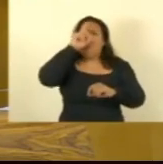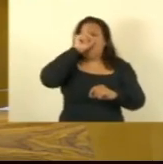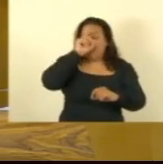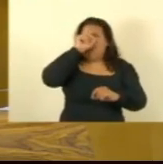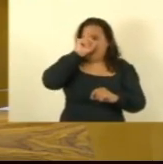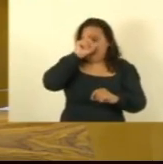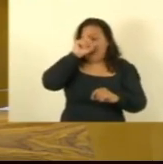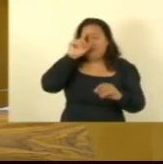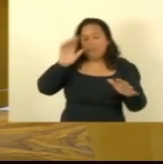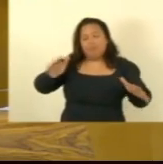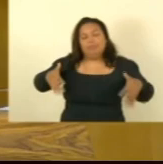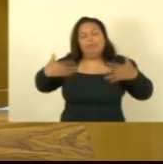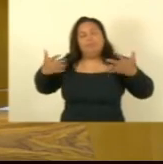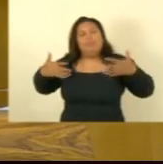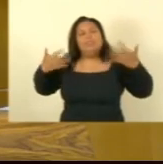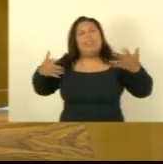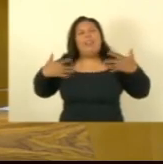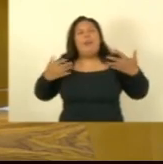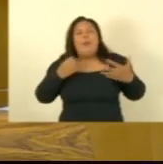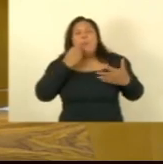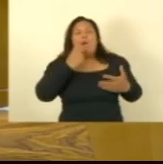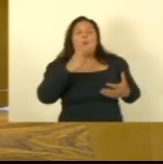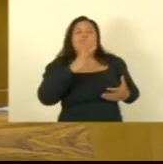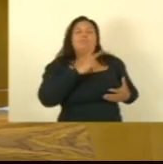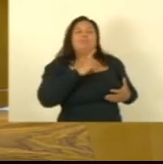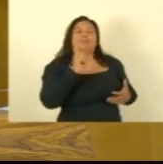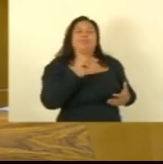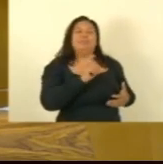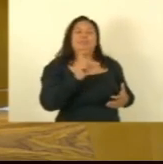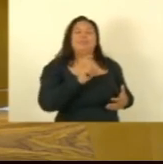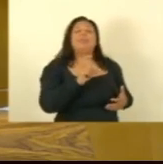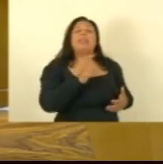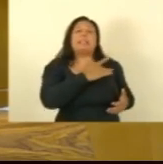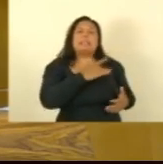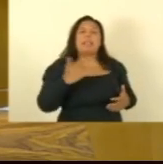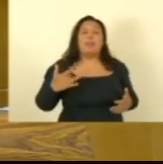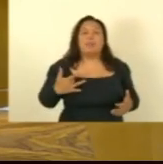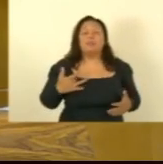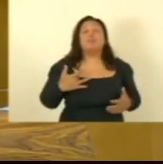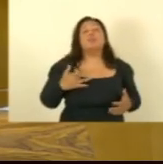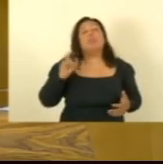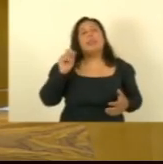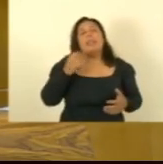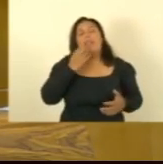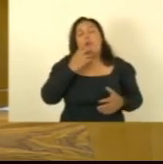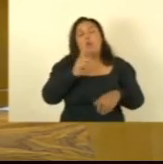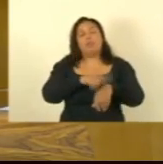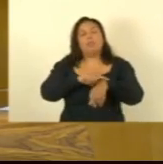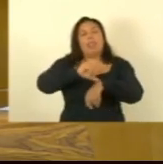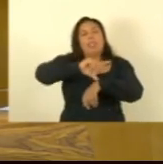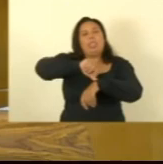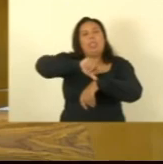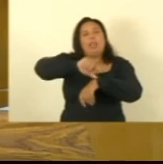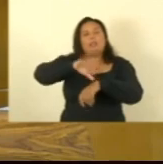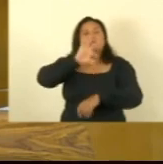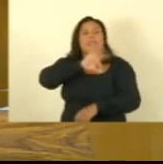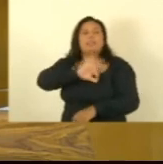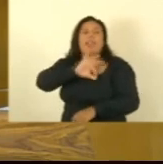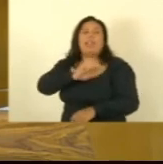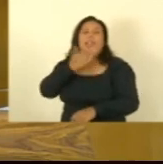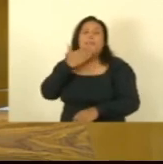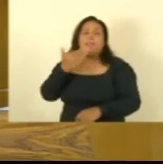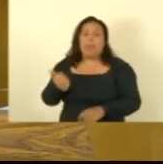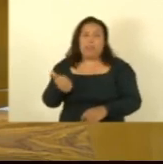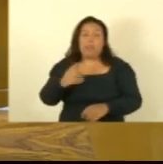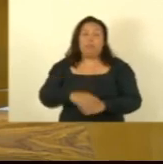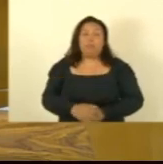ela se alegraria com um bom plano de saúde, que em vez de hora extra, ela se alegraria com bom salário, que